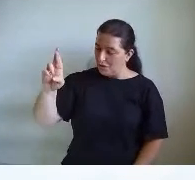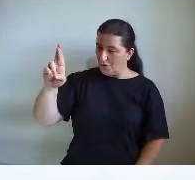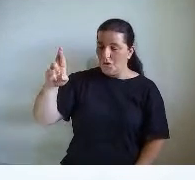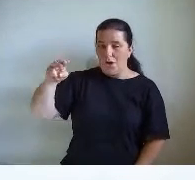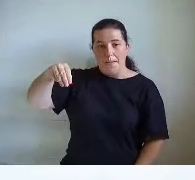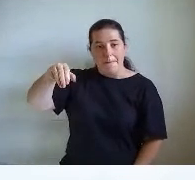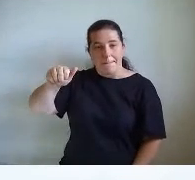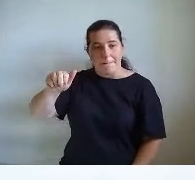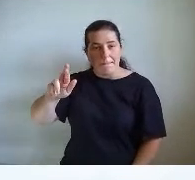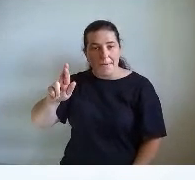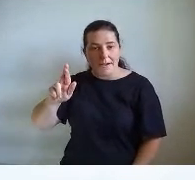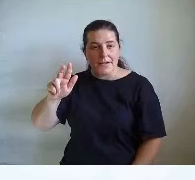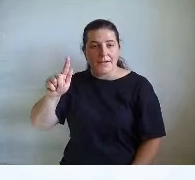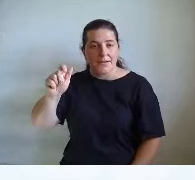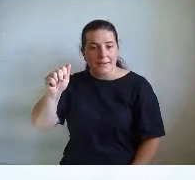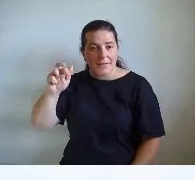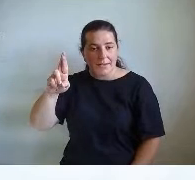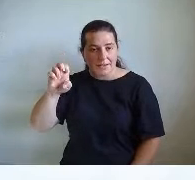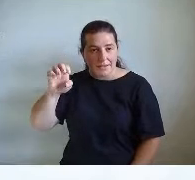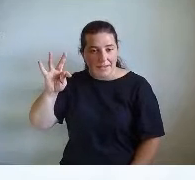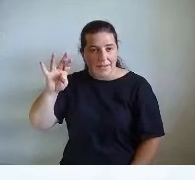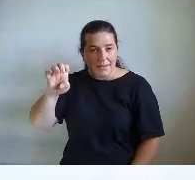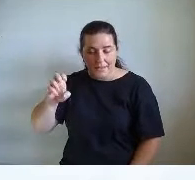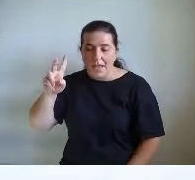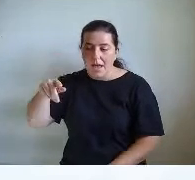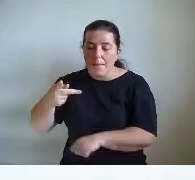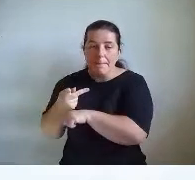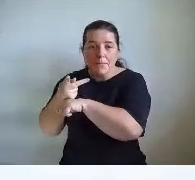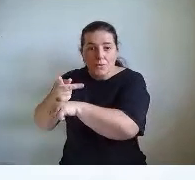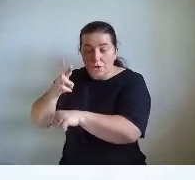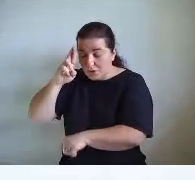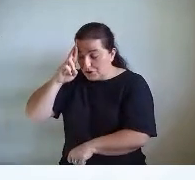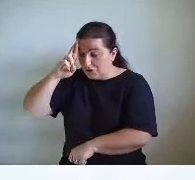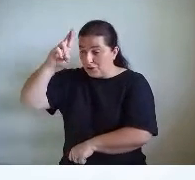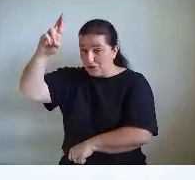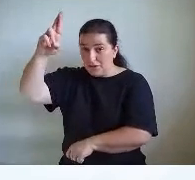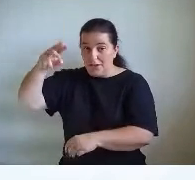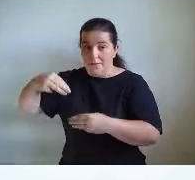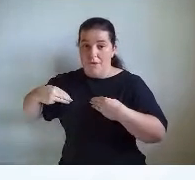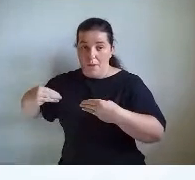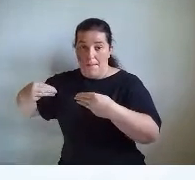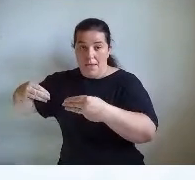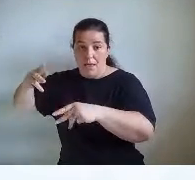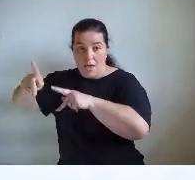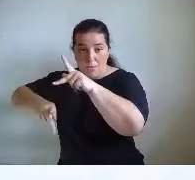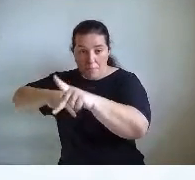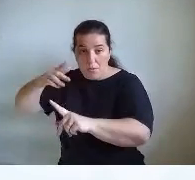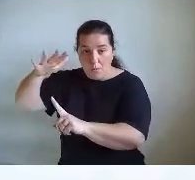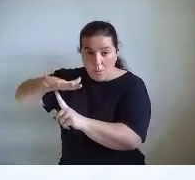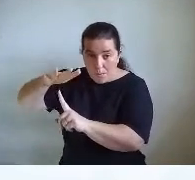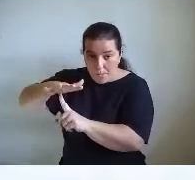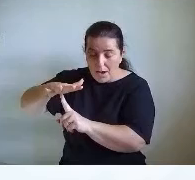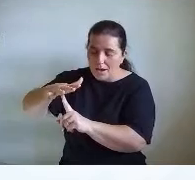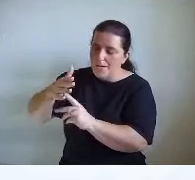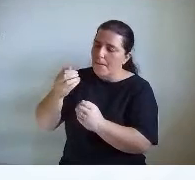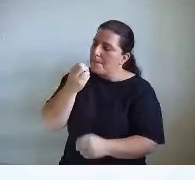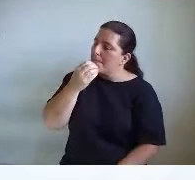que é a procuradora-chefe do Ministério Público do Trabalho do Paraná. Boa tarde, doutora. Como